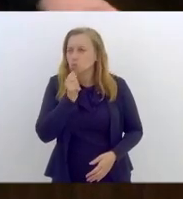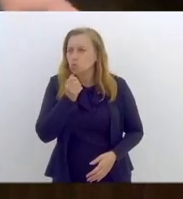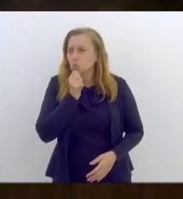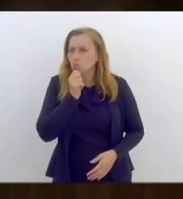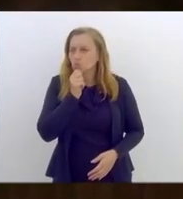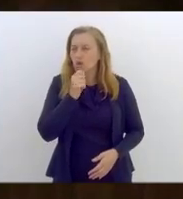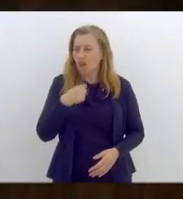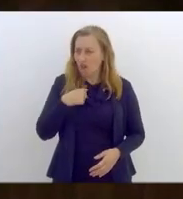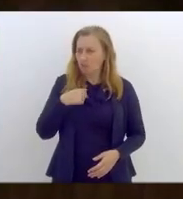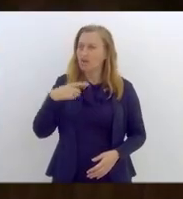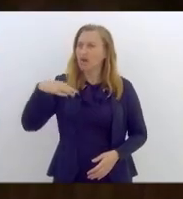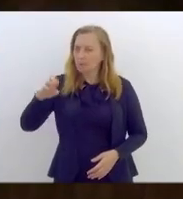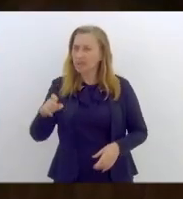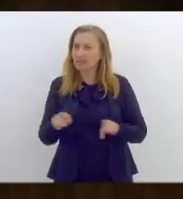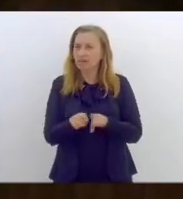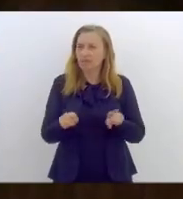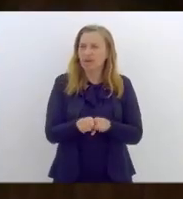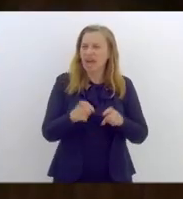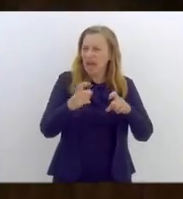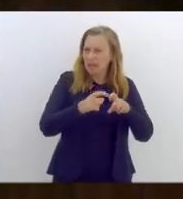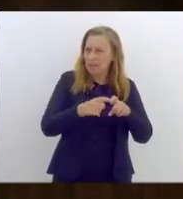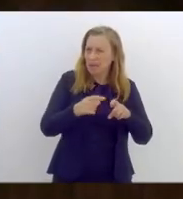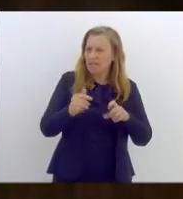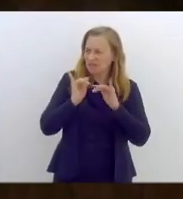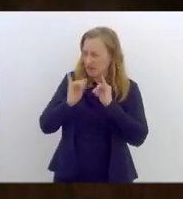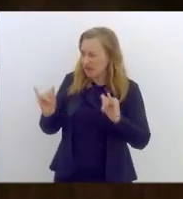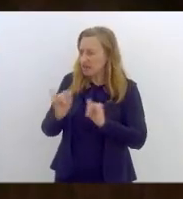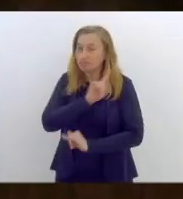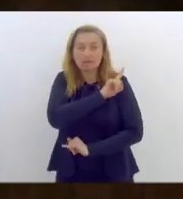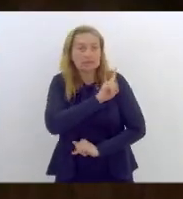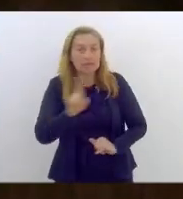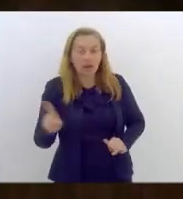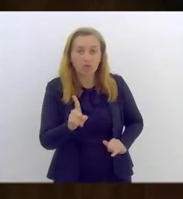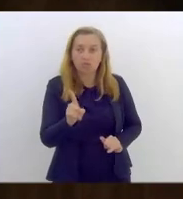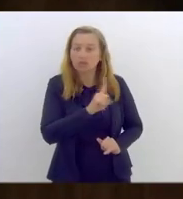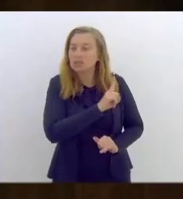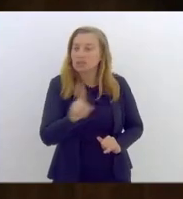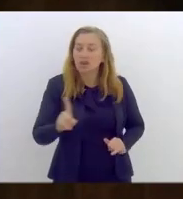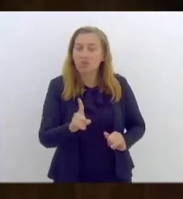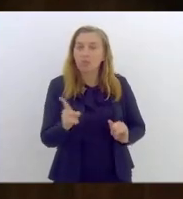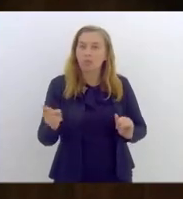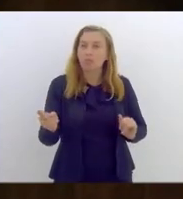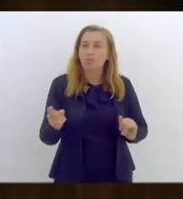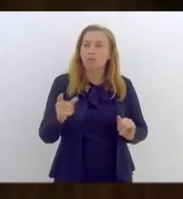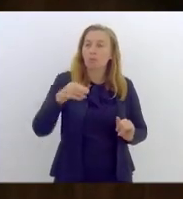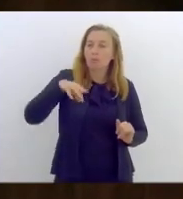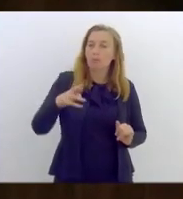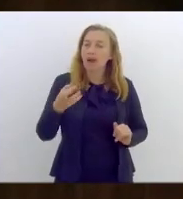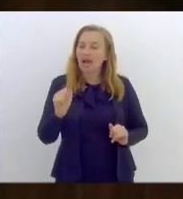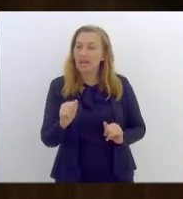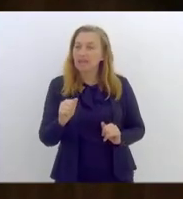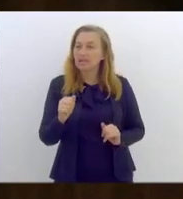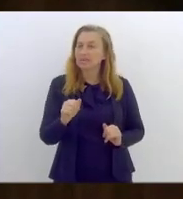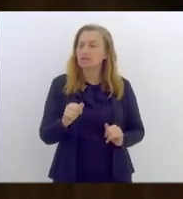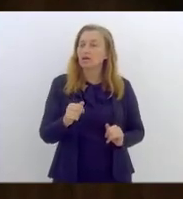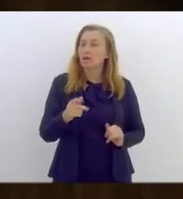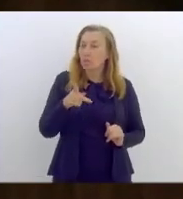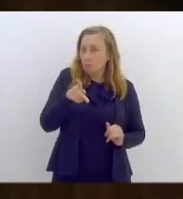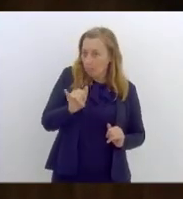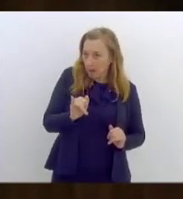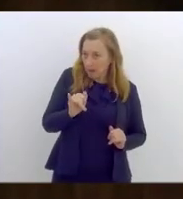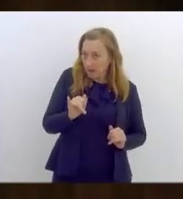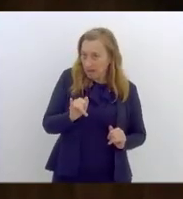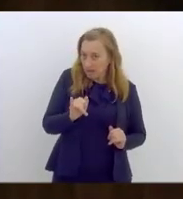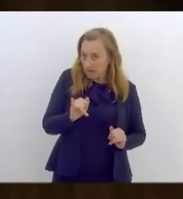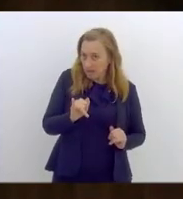as médicas declararam não não havia no corpo do garoto nenhuma marca o pai que tava lá esse